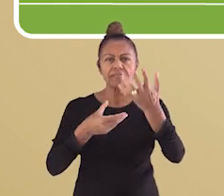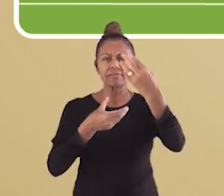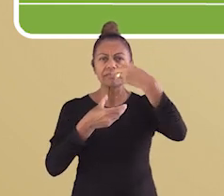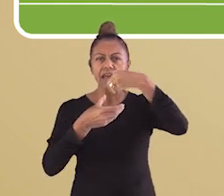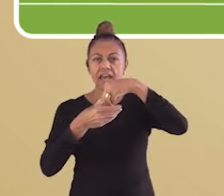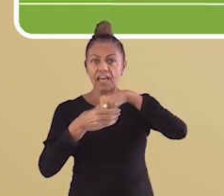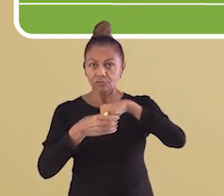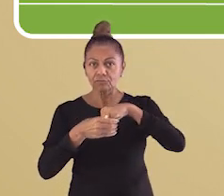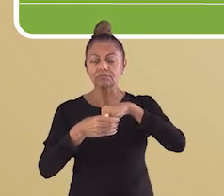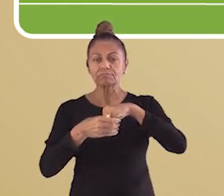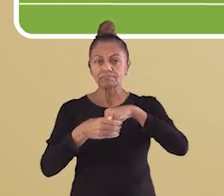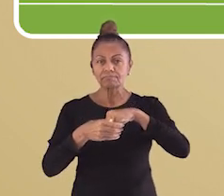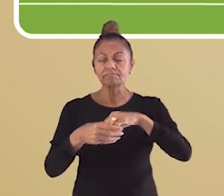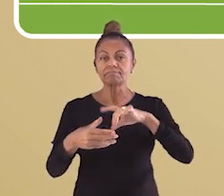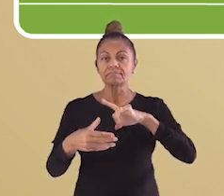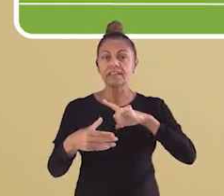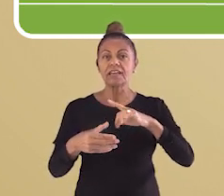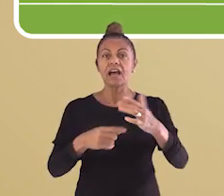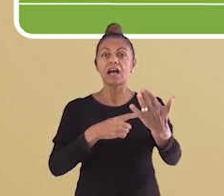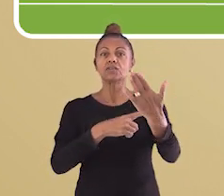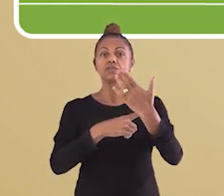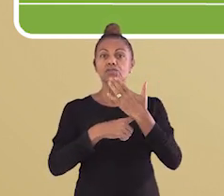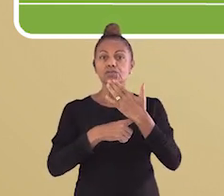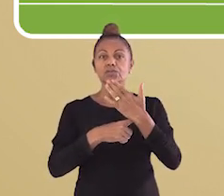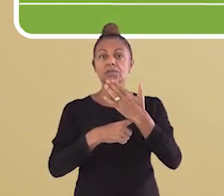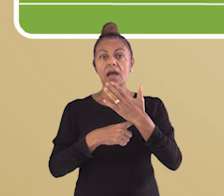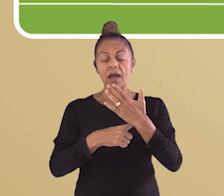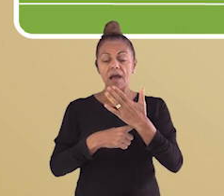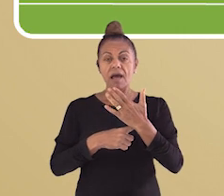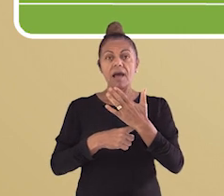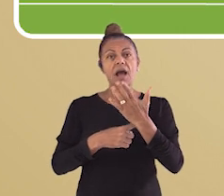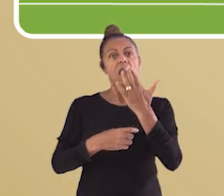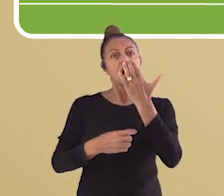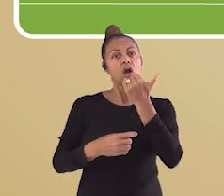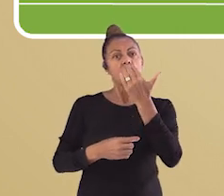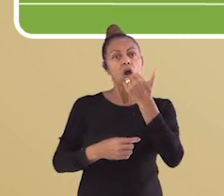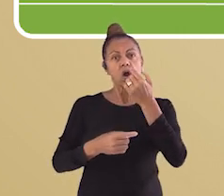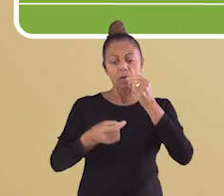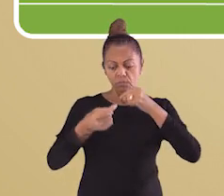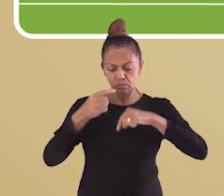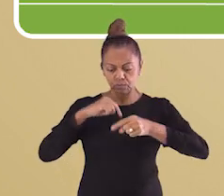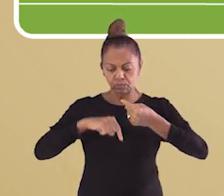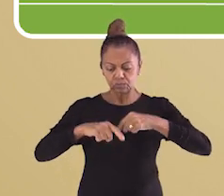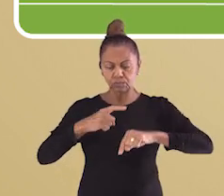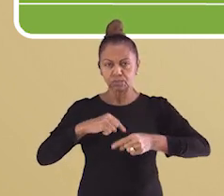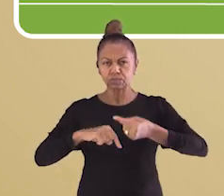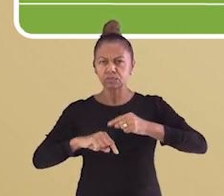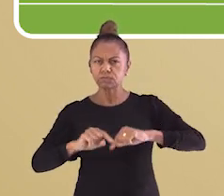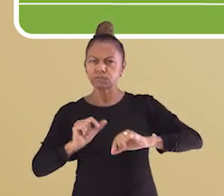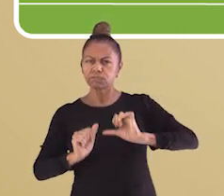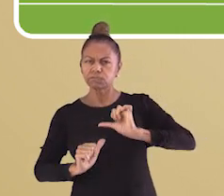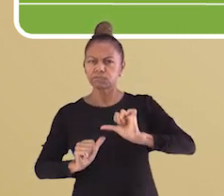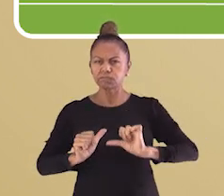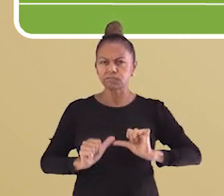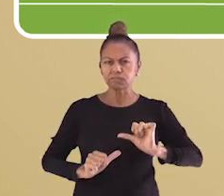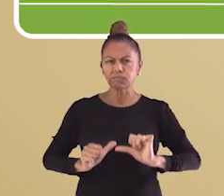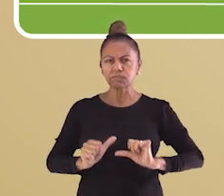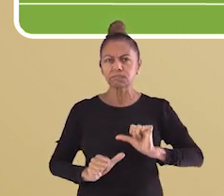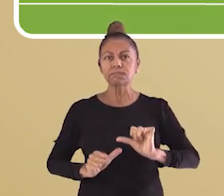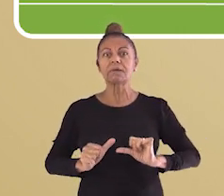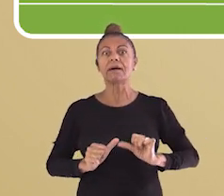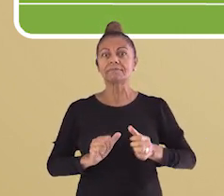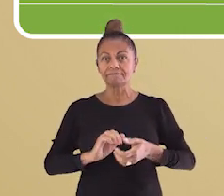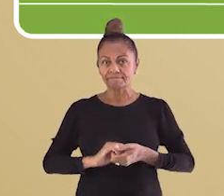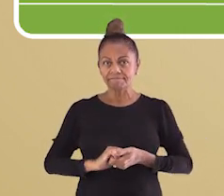úteis para nosso metabolismo, as transformações internas que o nosso corpo organiza, nosso organismo faz, né? E